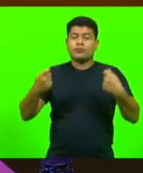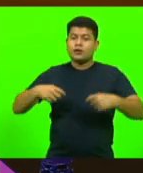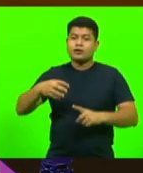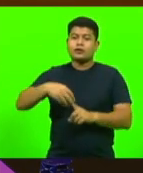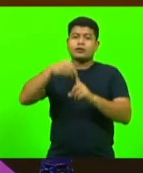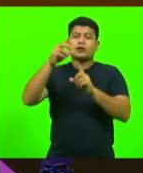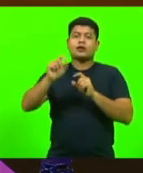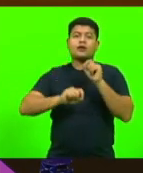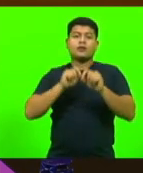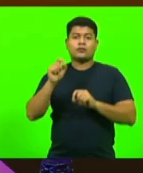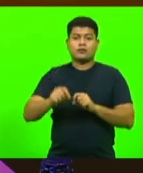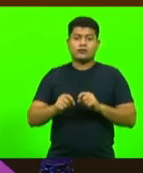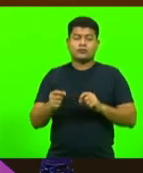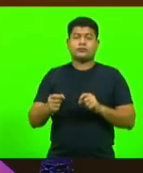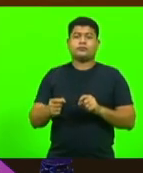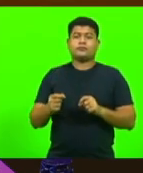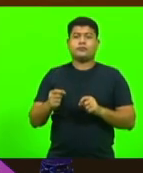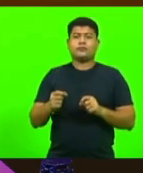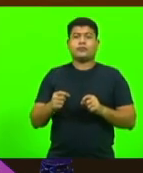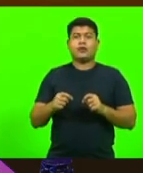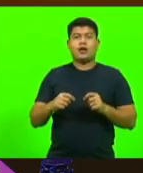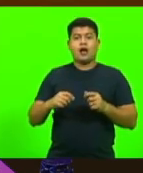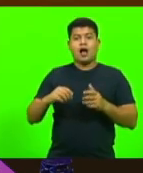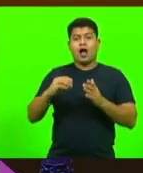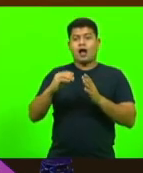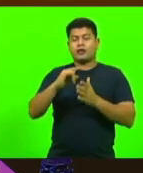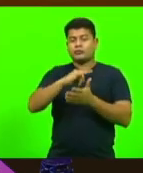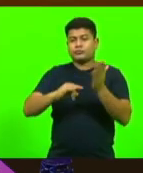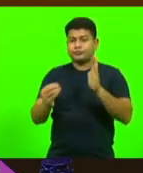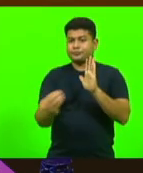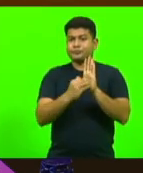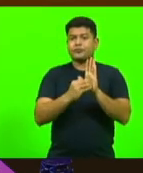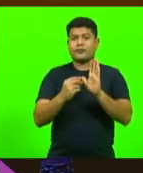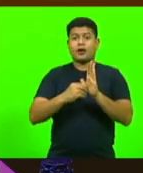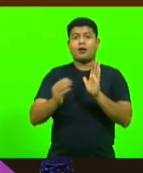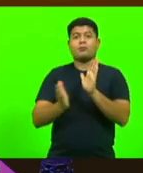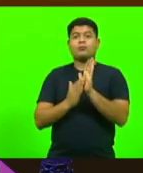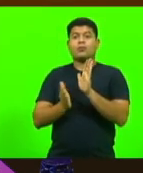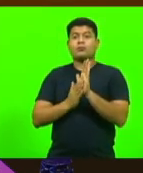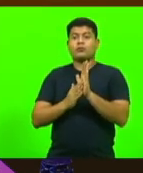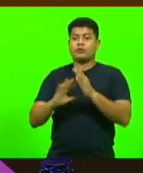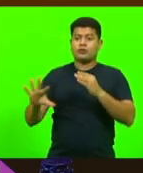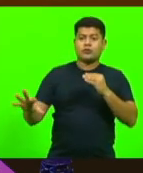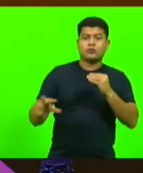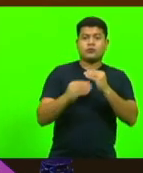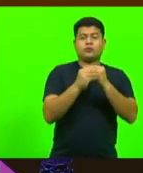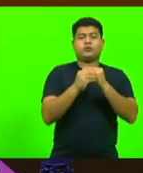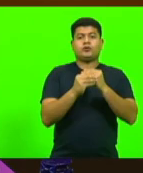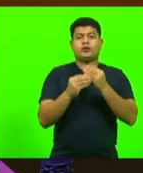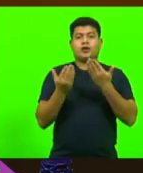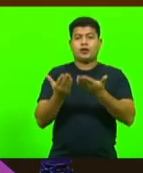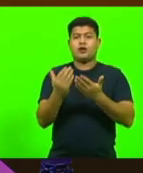dizer no texto original tá essa proposta da inclusão do princípio da subsidiaridade